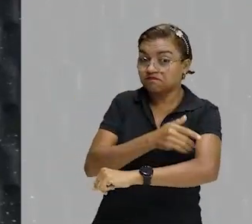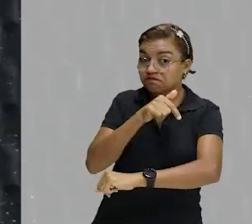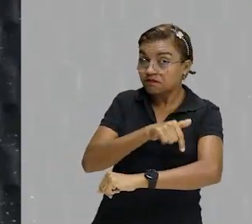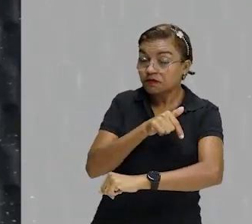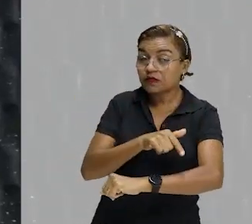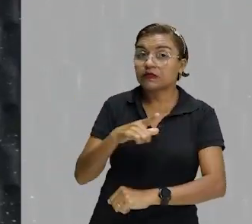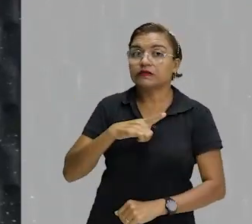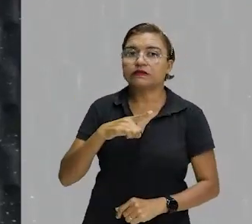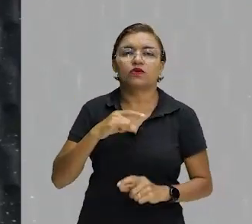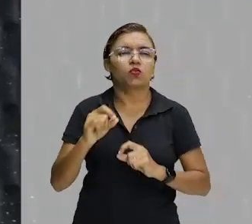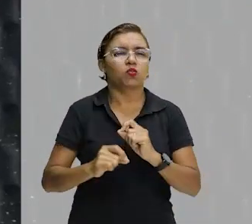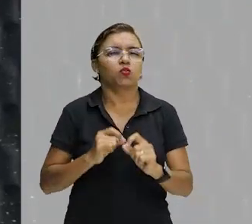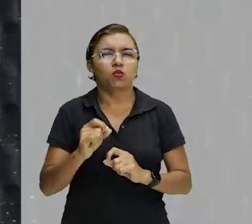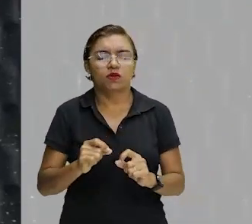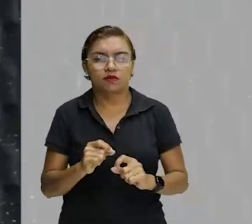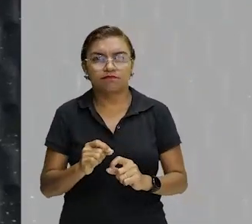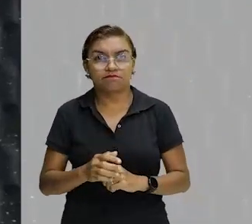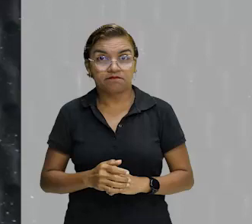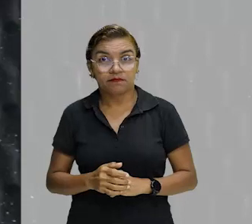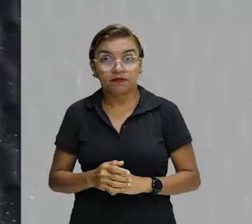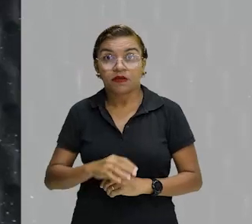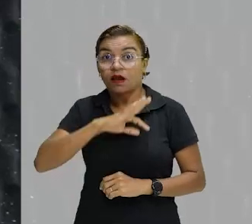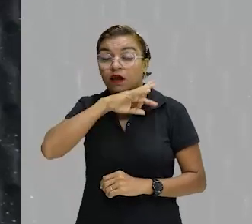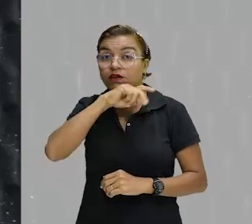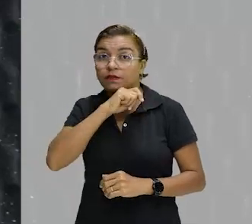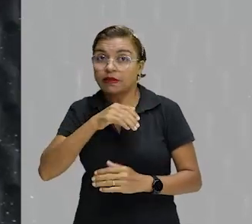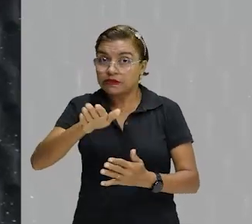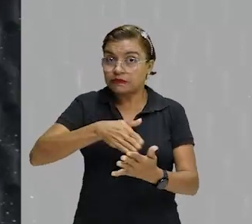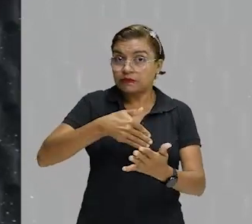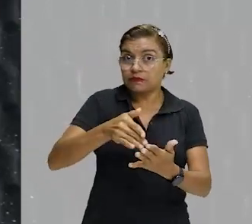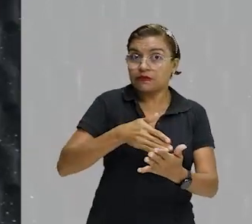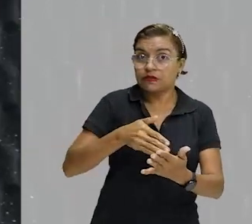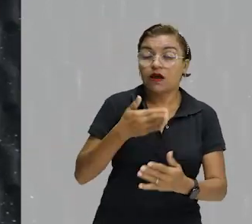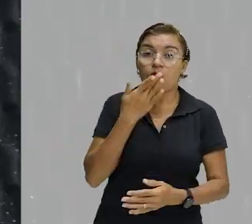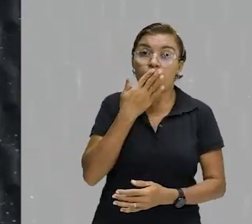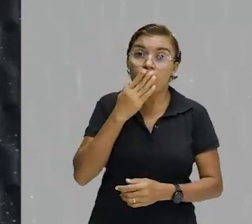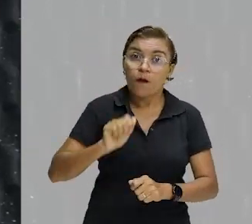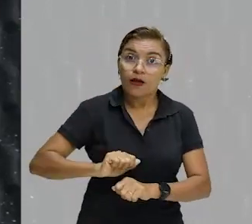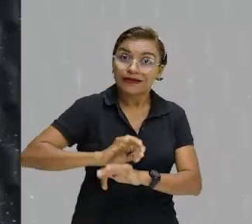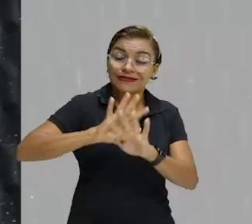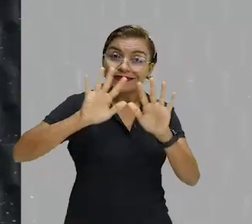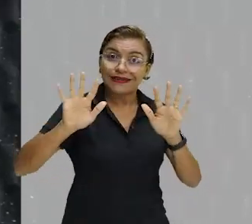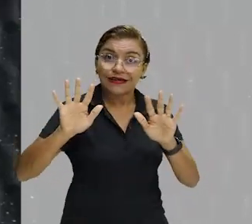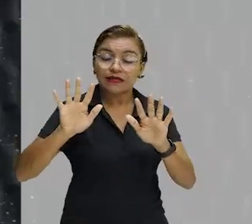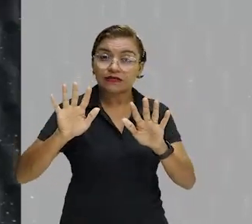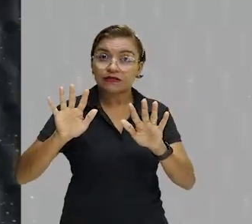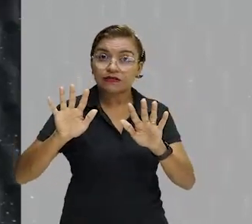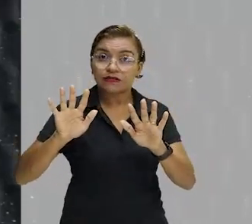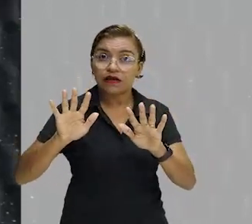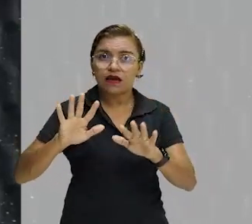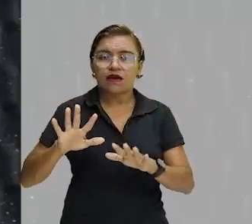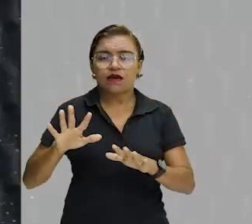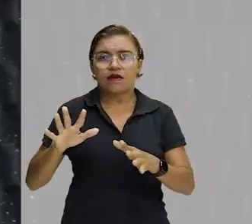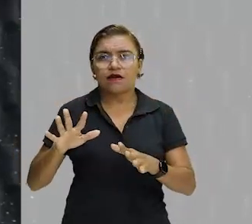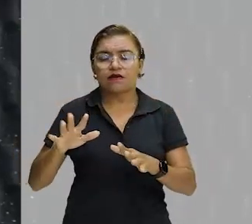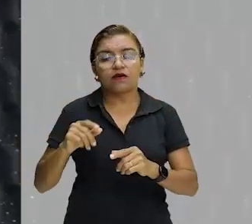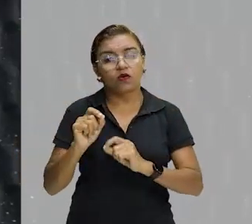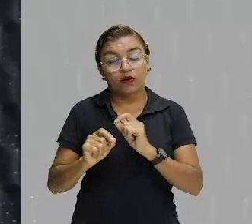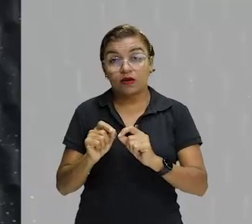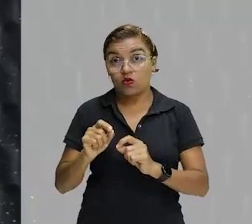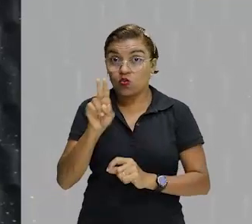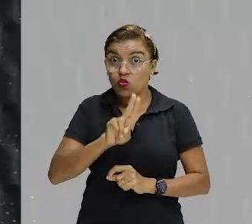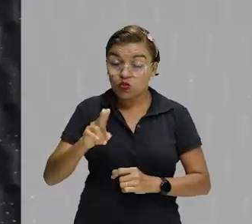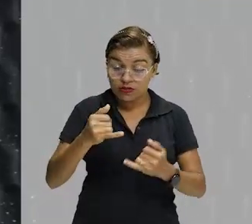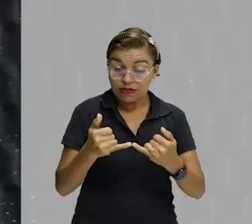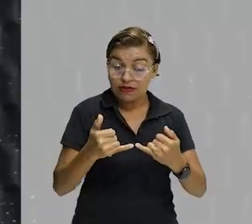mais ferozes. Animais pintados com cores mais claras eram menos ferozes. Ou seja, eu estou utilizando linhas,